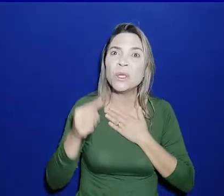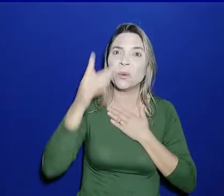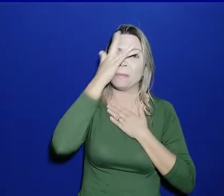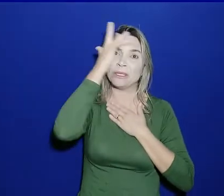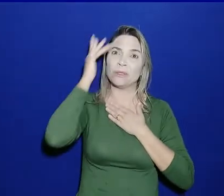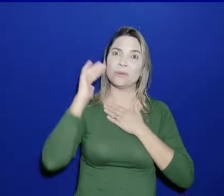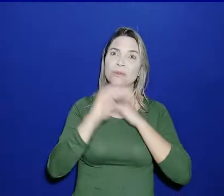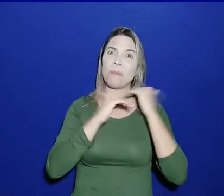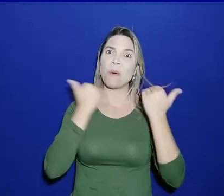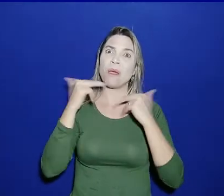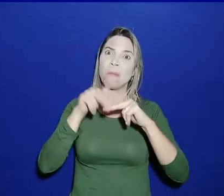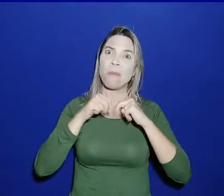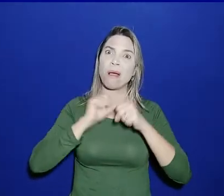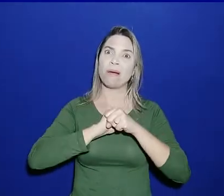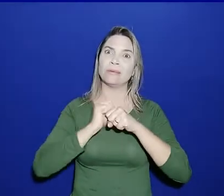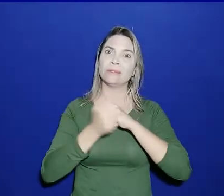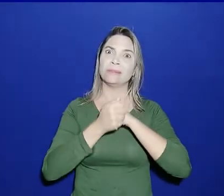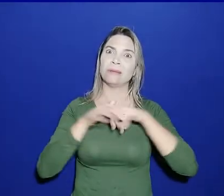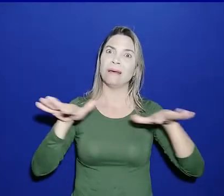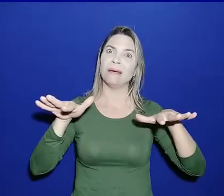alguns dias,